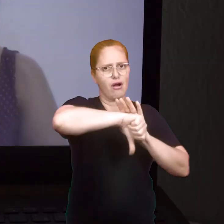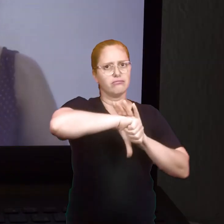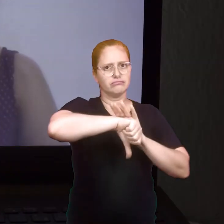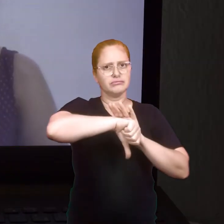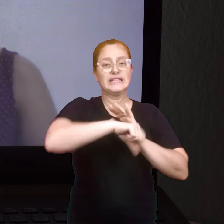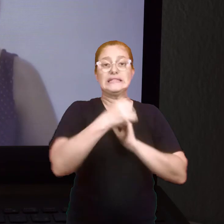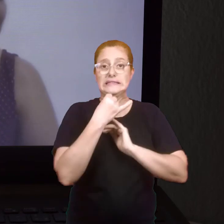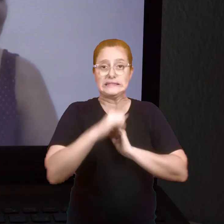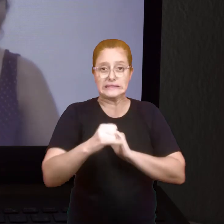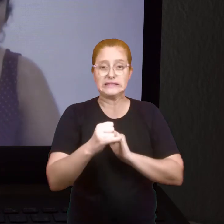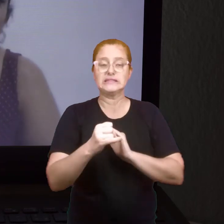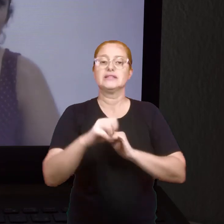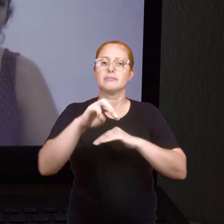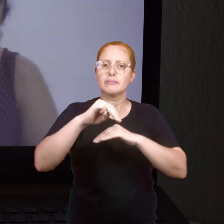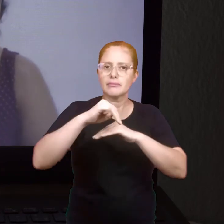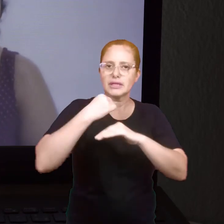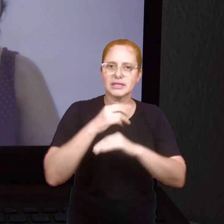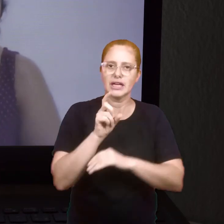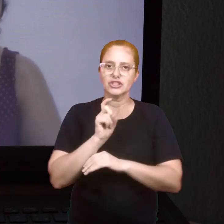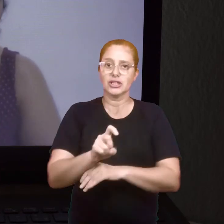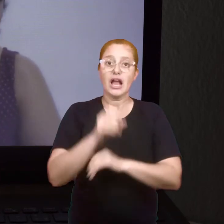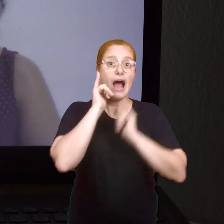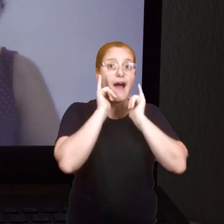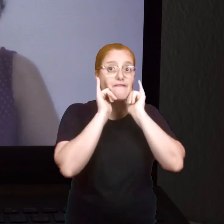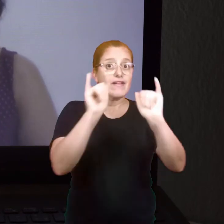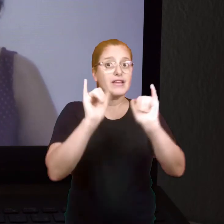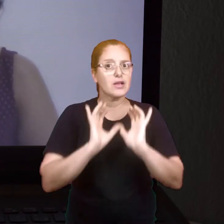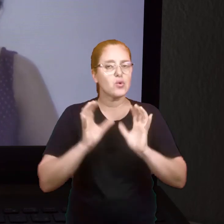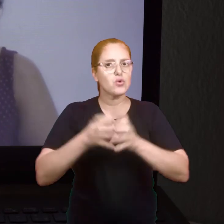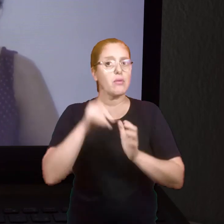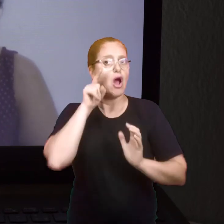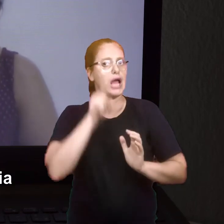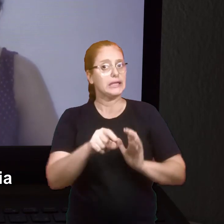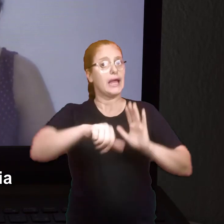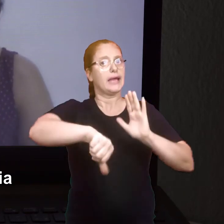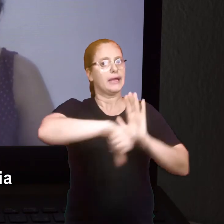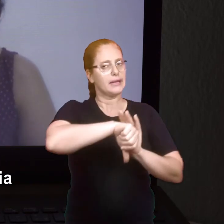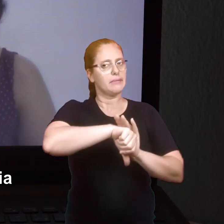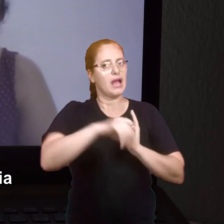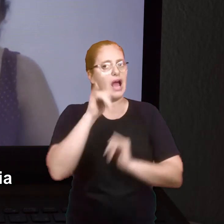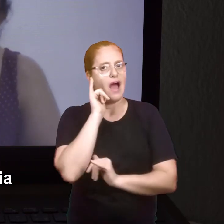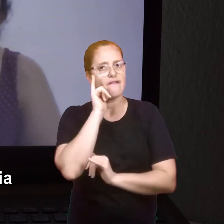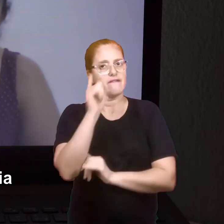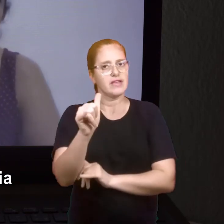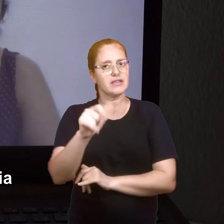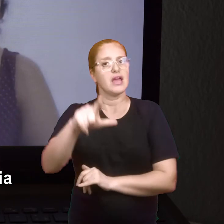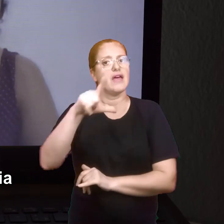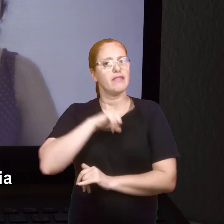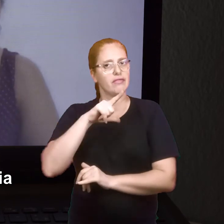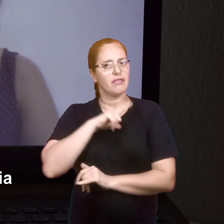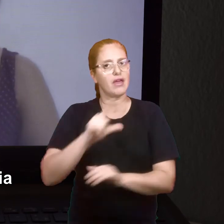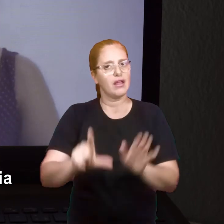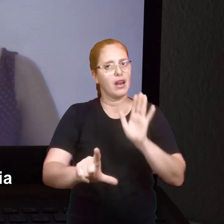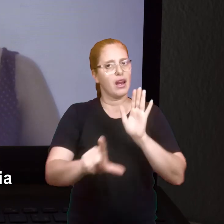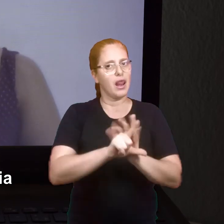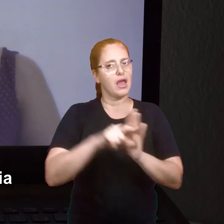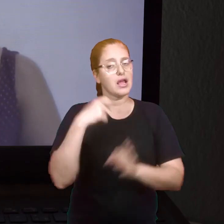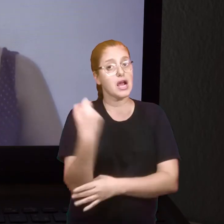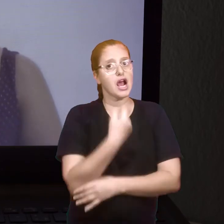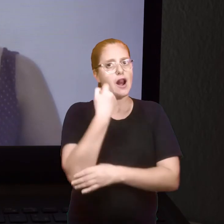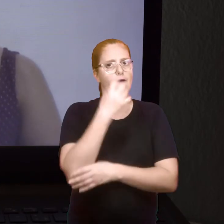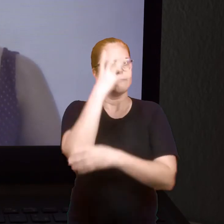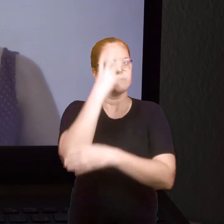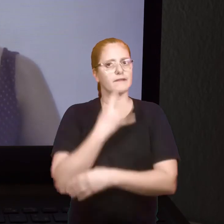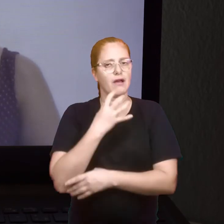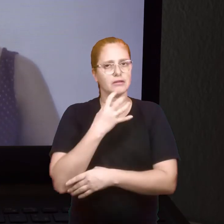Se receber, avisa lá no grupo que isso é crime, avisa que existe uma responsabilidade penal muito séria